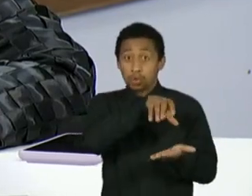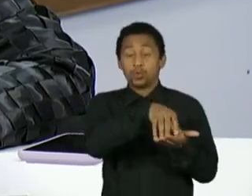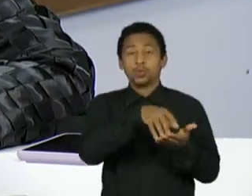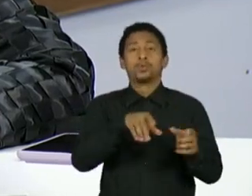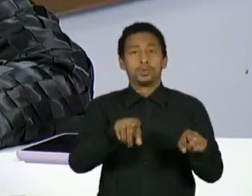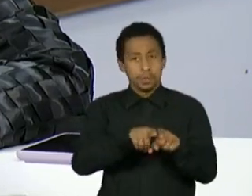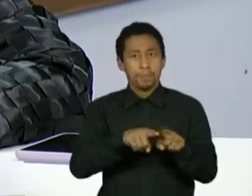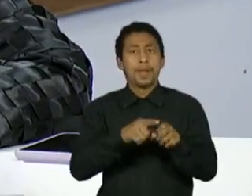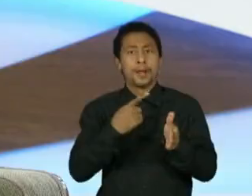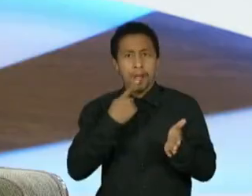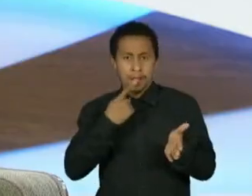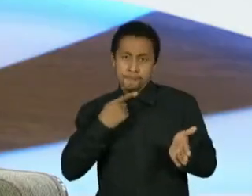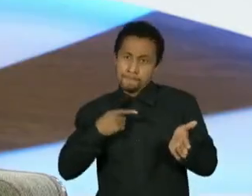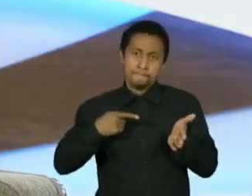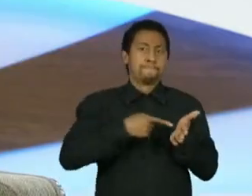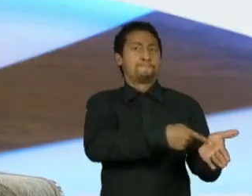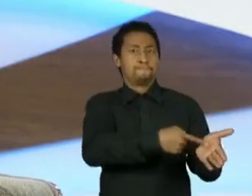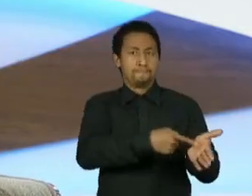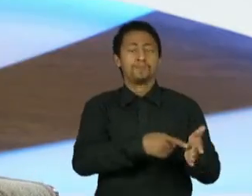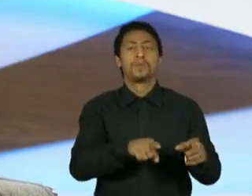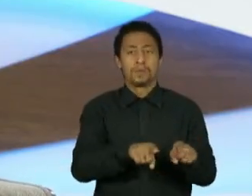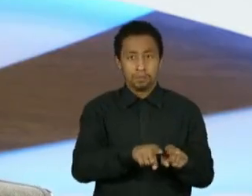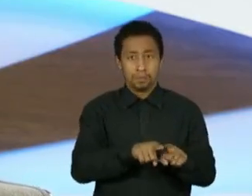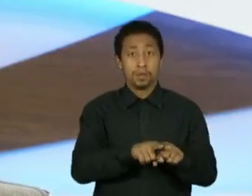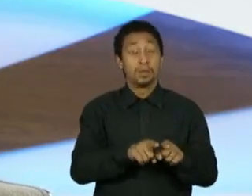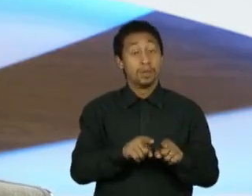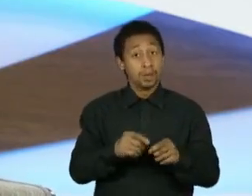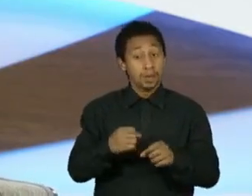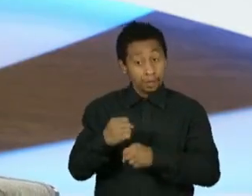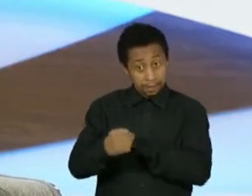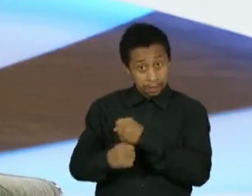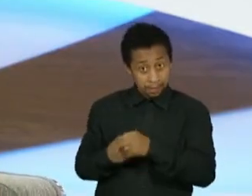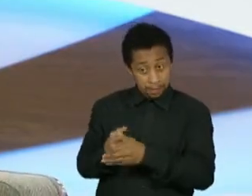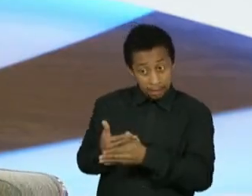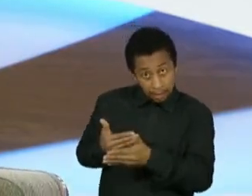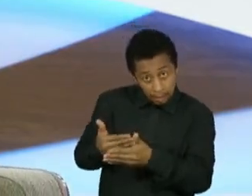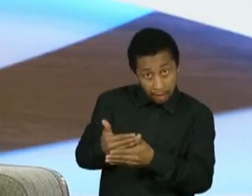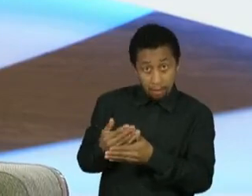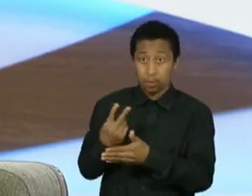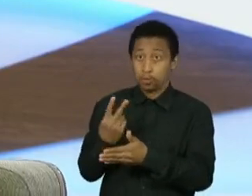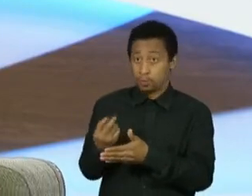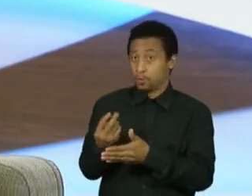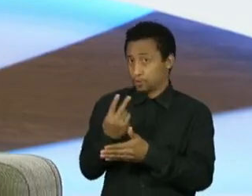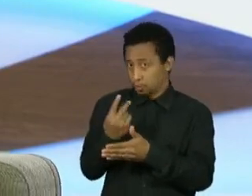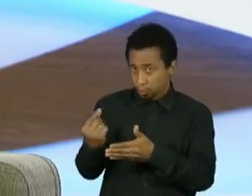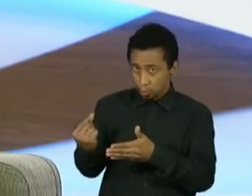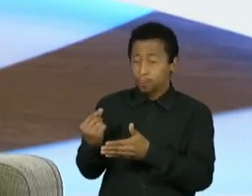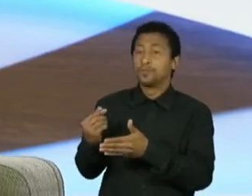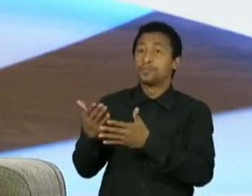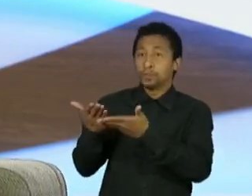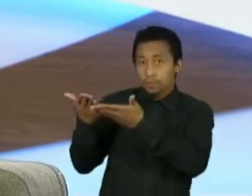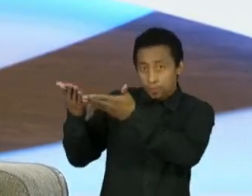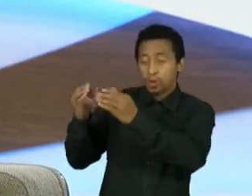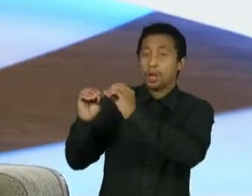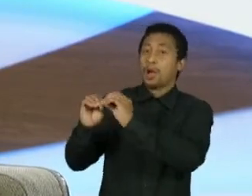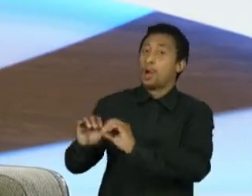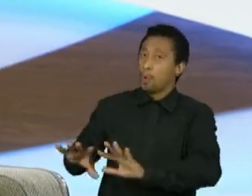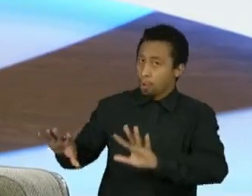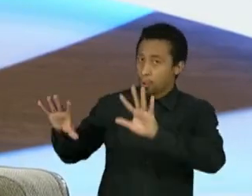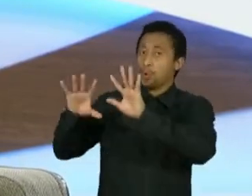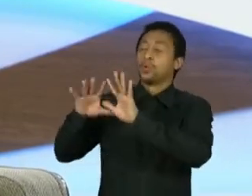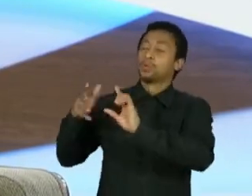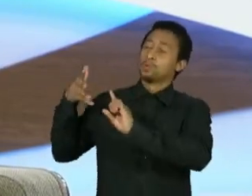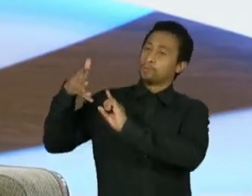denunciado. Esse ano a gente fez um discurso na ONU, né, para denunciar a violência policial. Nós fomos até a Comissão Interamericana de